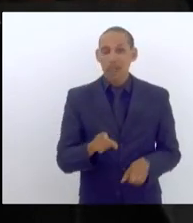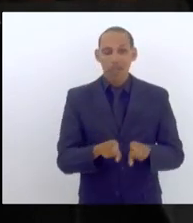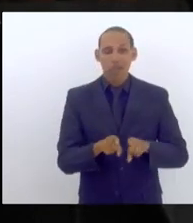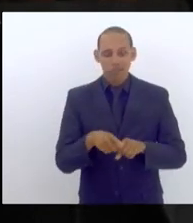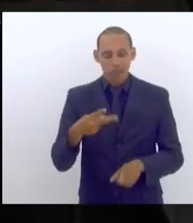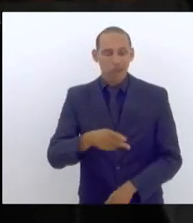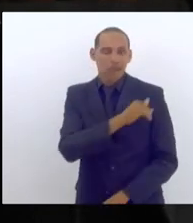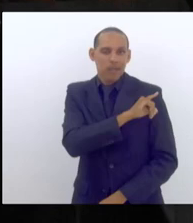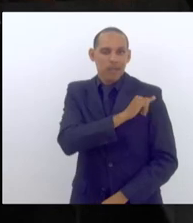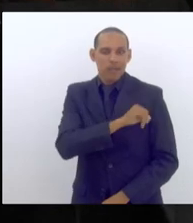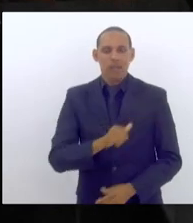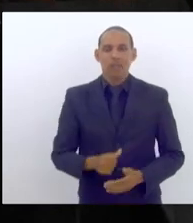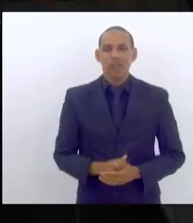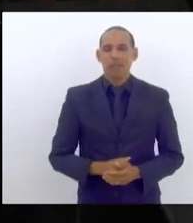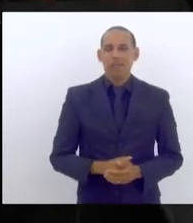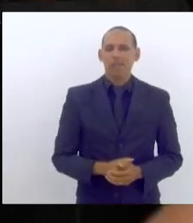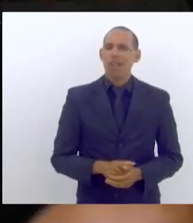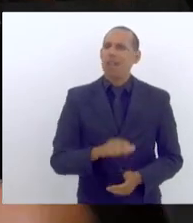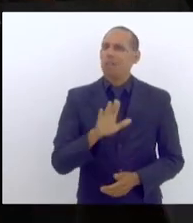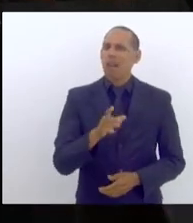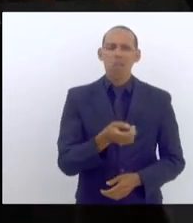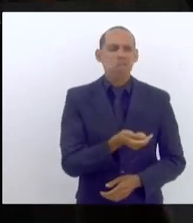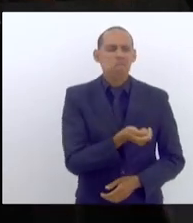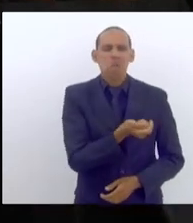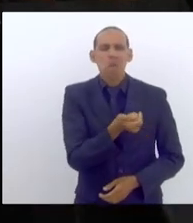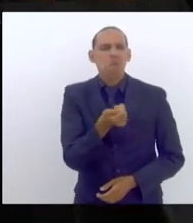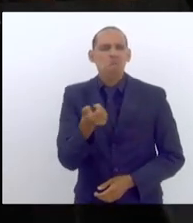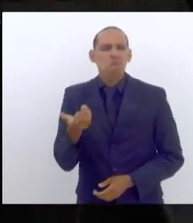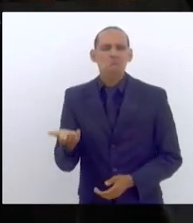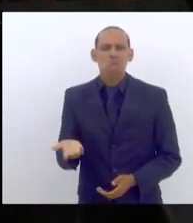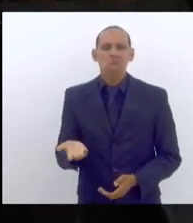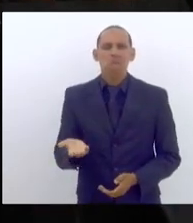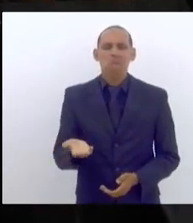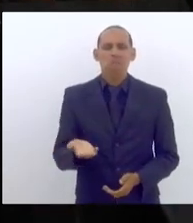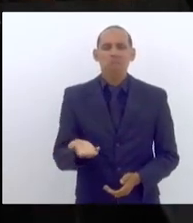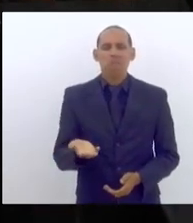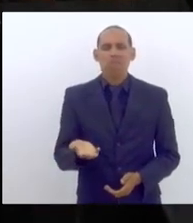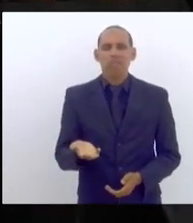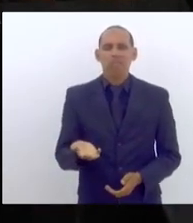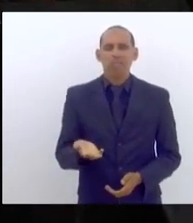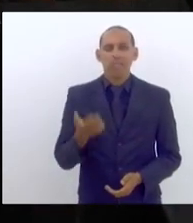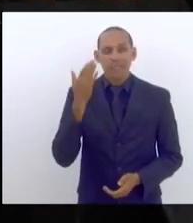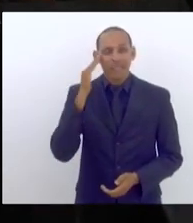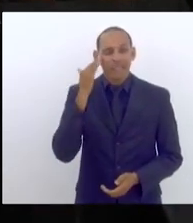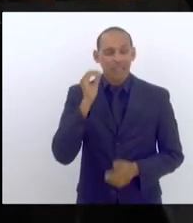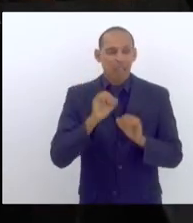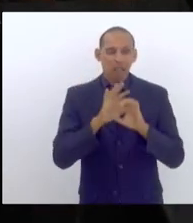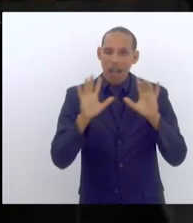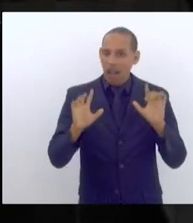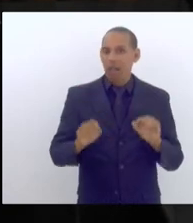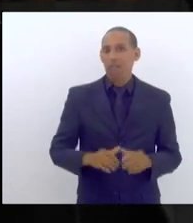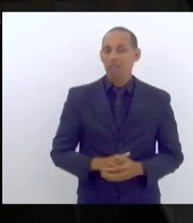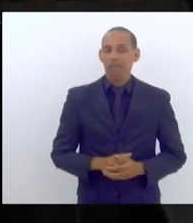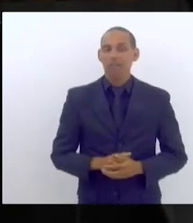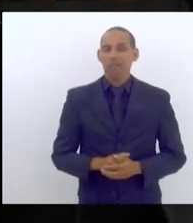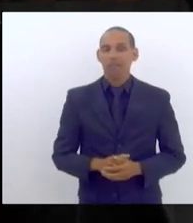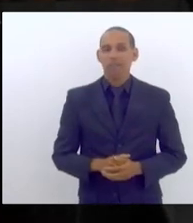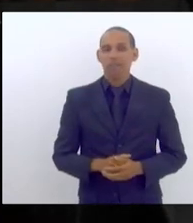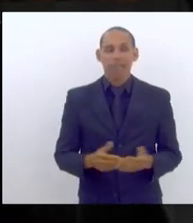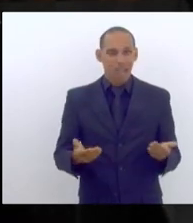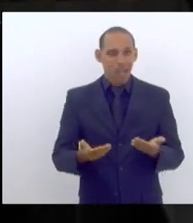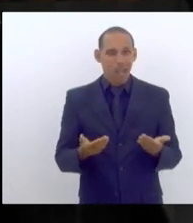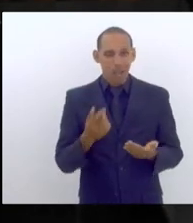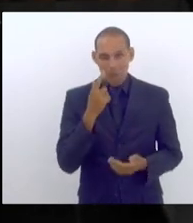fluminense, mas que poucos conseguem compreender. E está